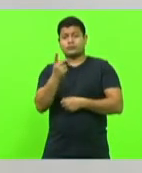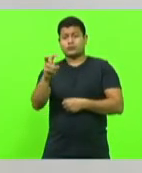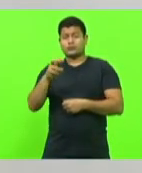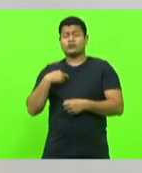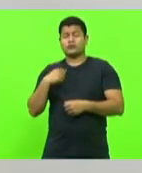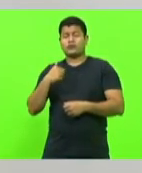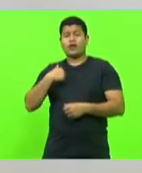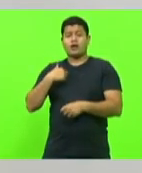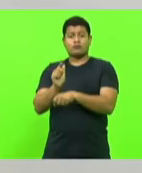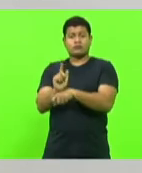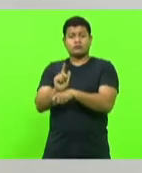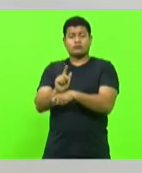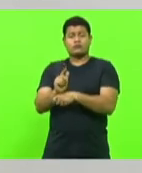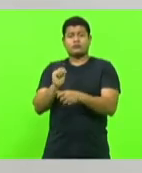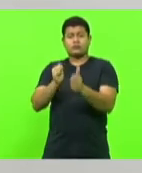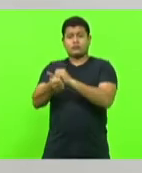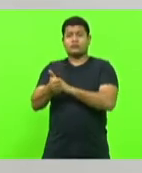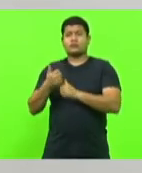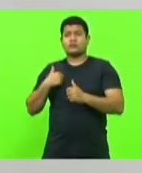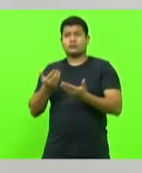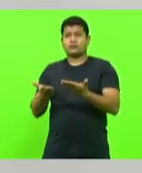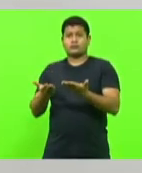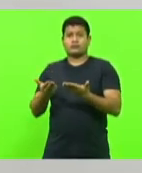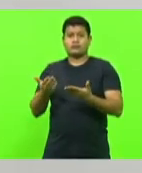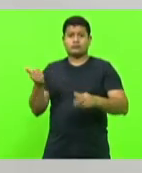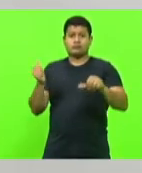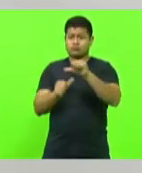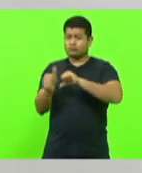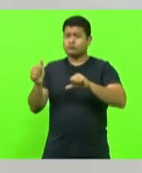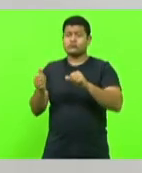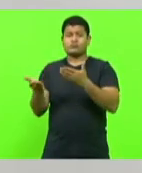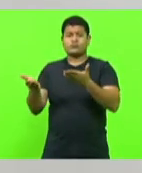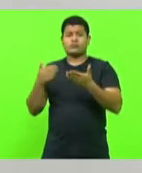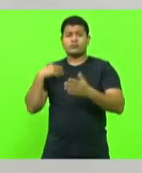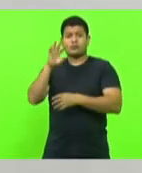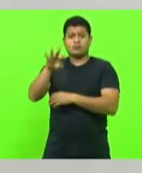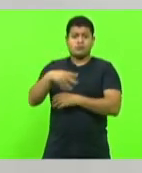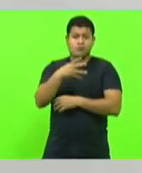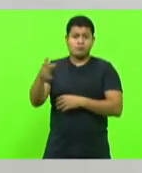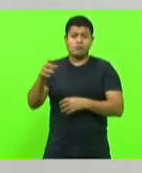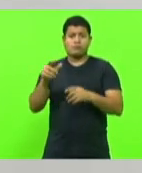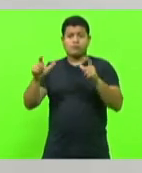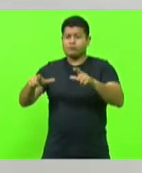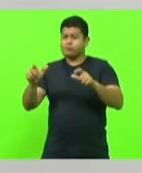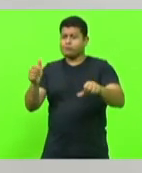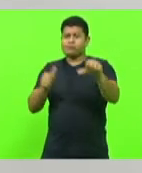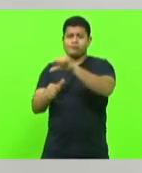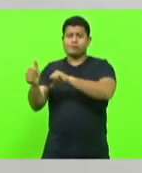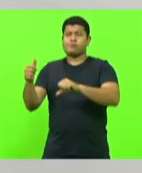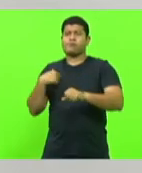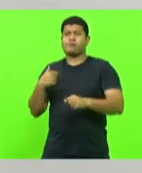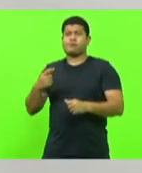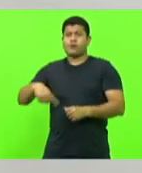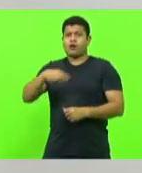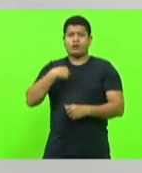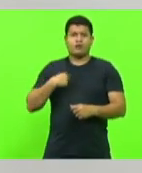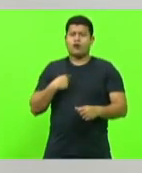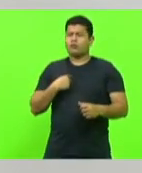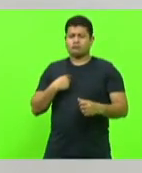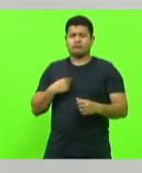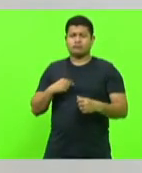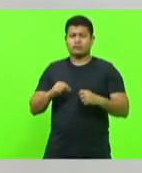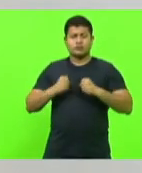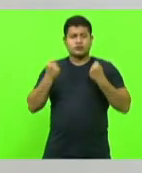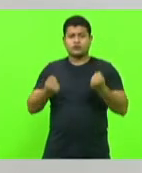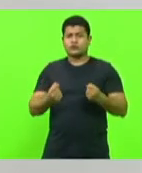Não teria a Unesc, a gente conseguiu reverter o governo do Estado, teve uma mudança de calendário, mudança de local, e nem por isso deixamos de mandar a nossa cidade